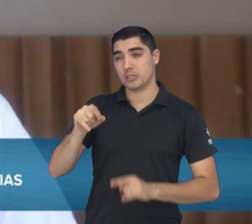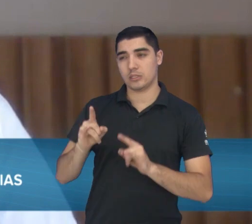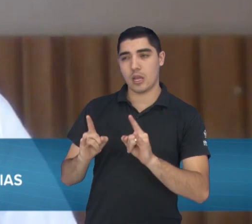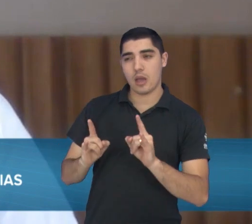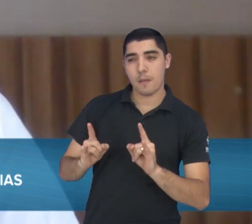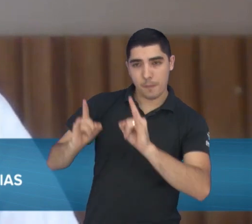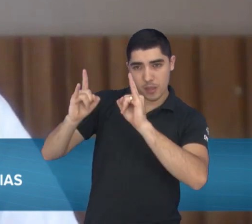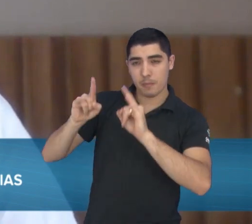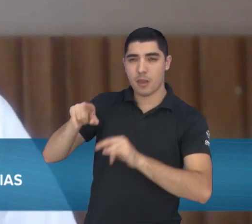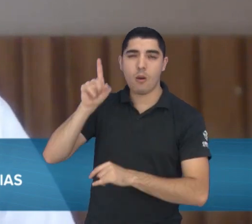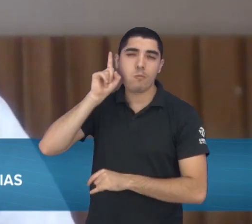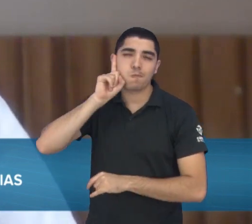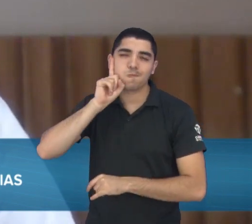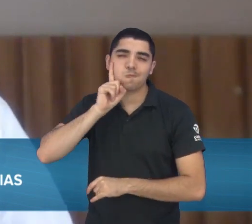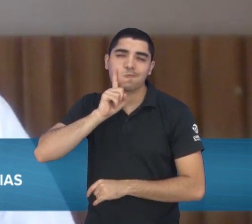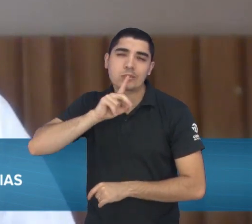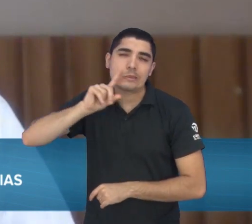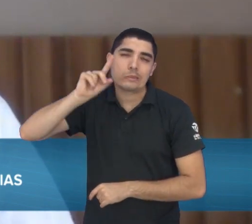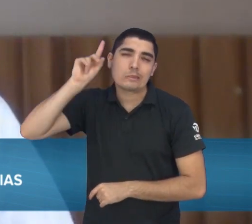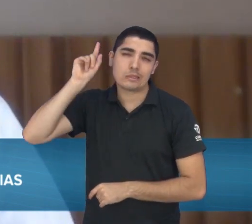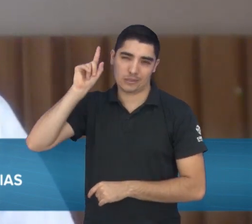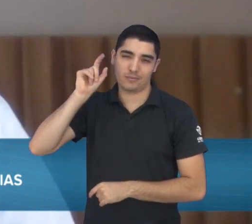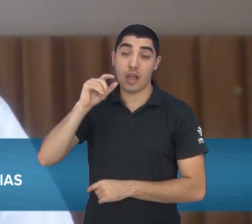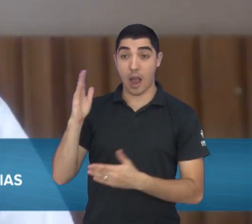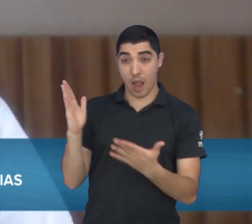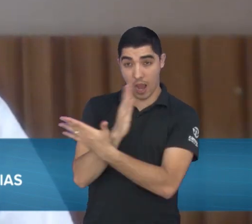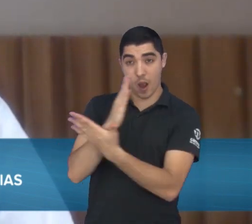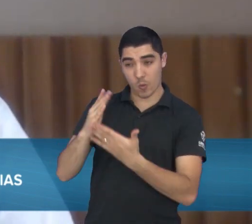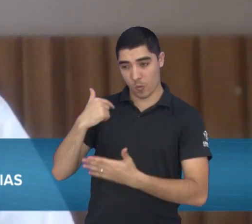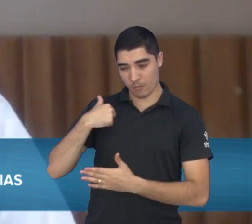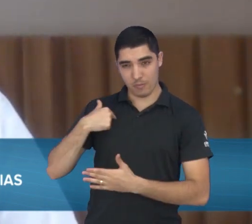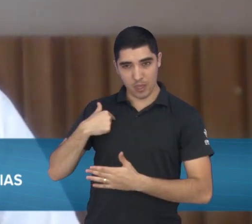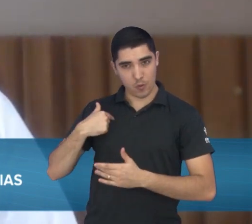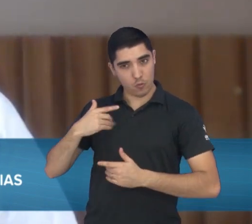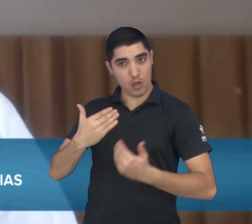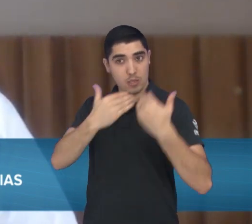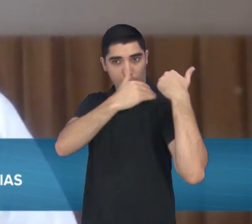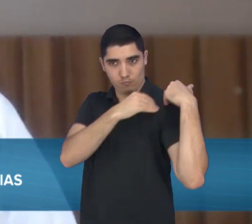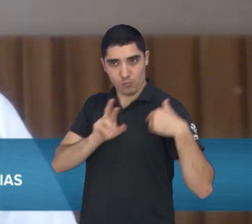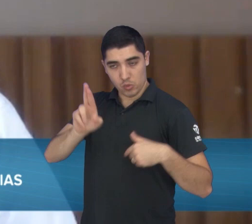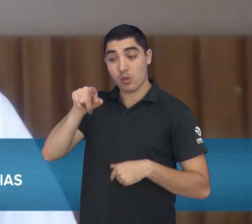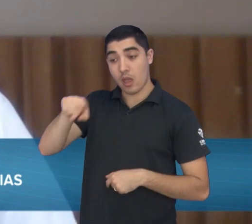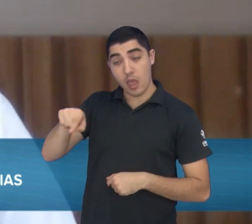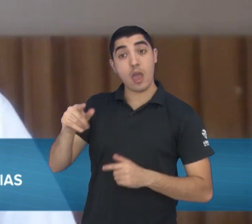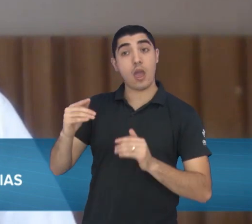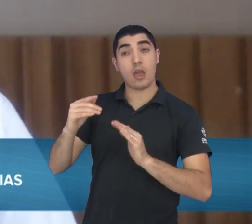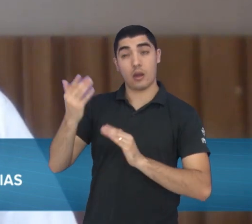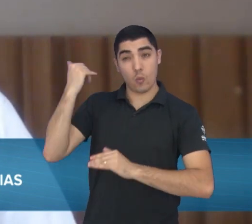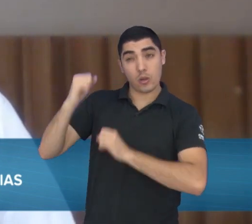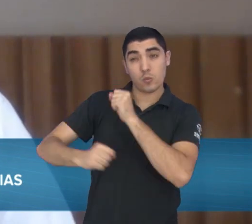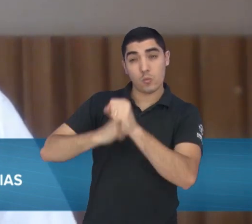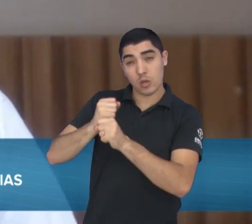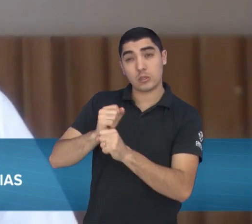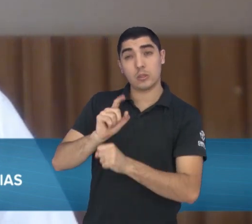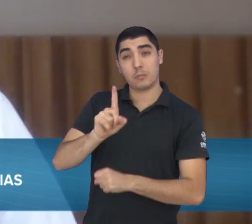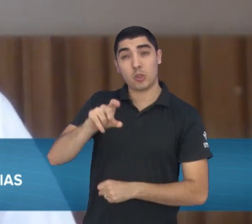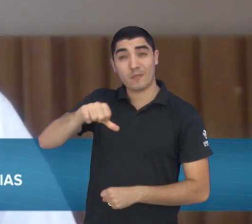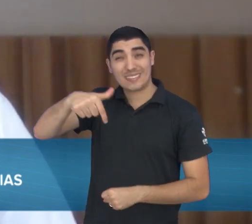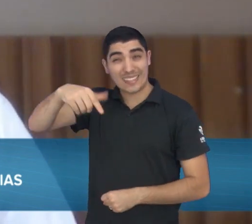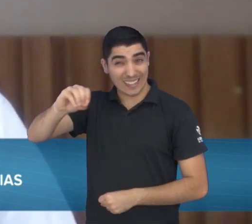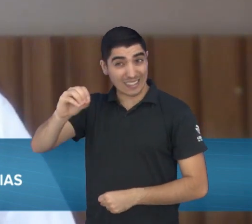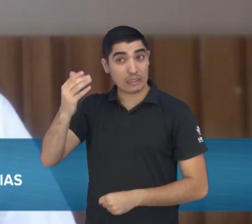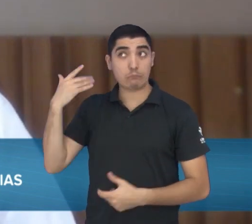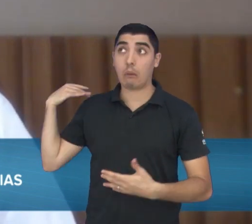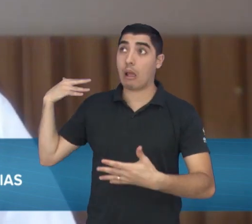antigos, né? Alguns dos condomínios ao qual eu administro são condomínios da década de 70, são condomínios com vagas reduzidas. Naquele